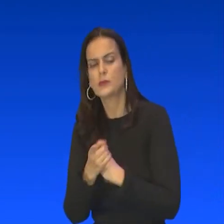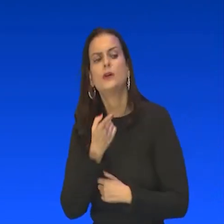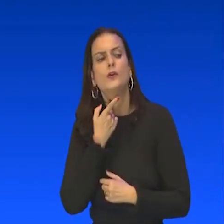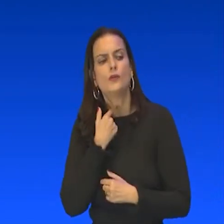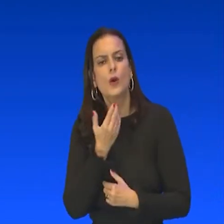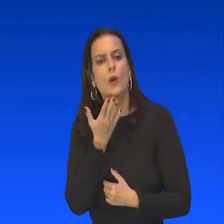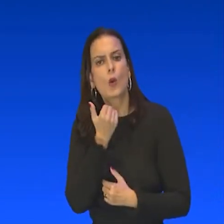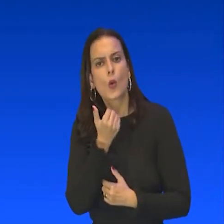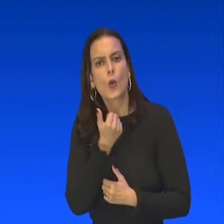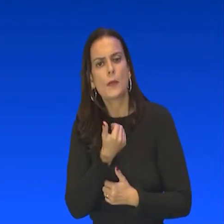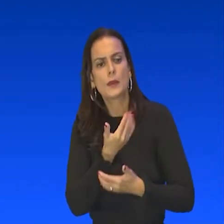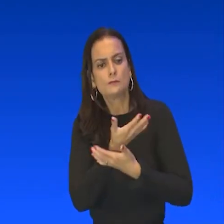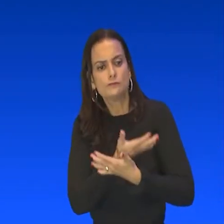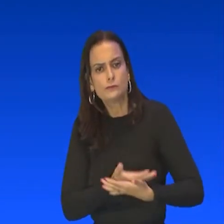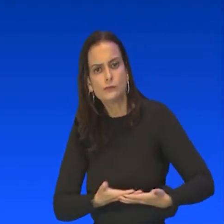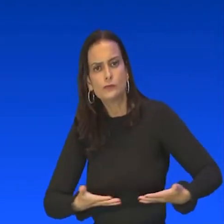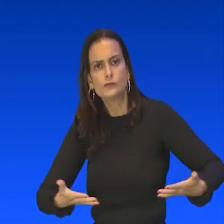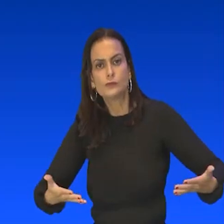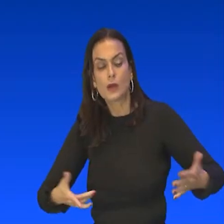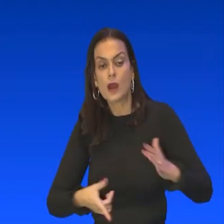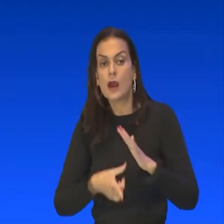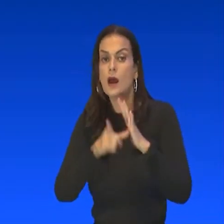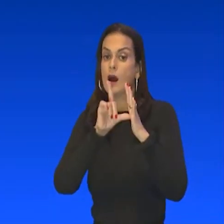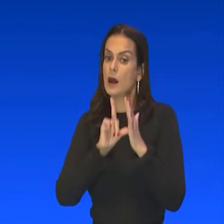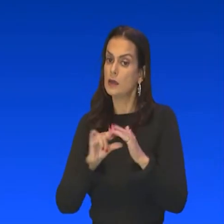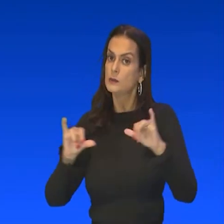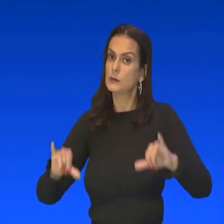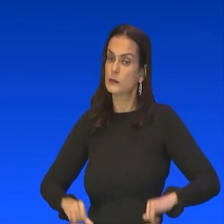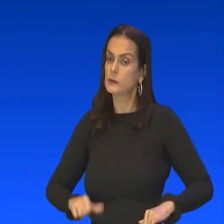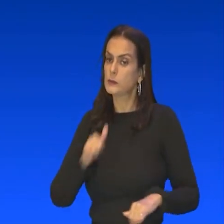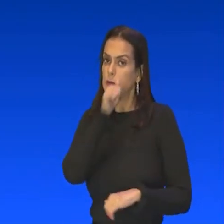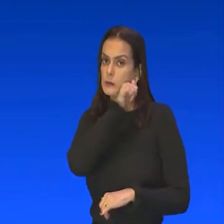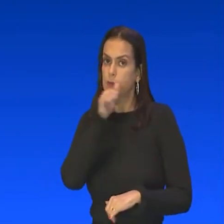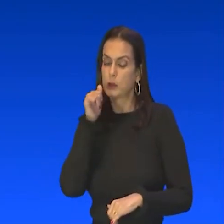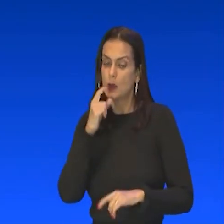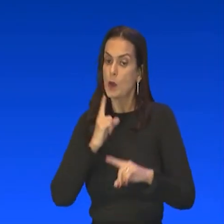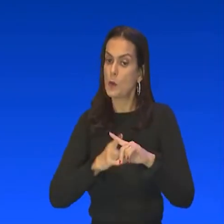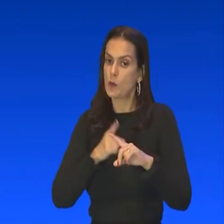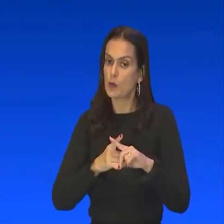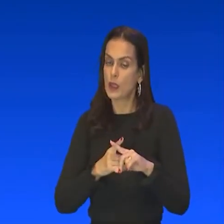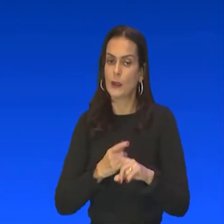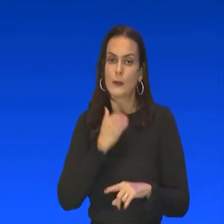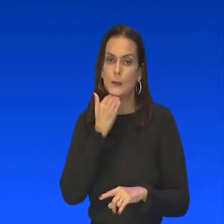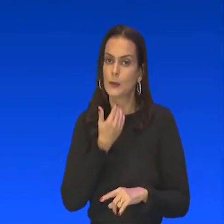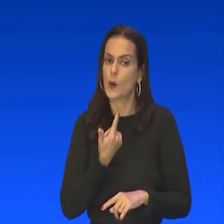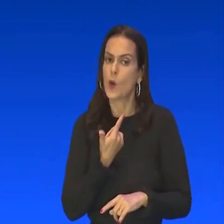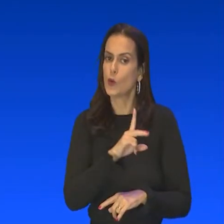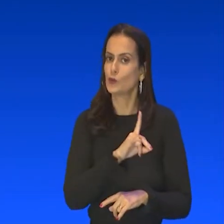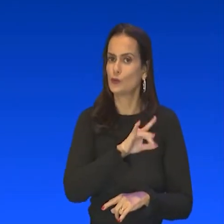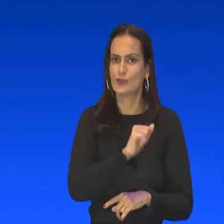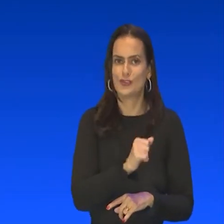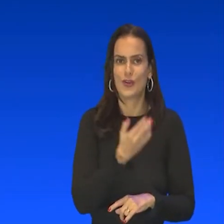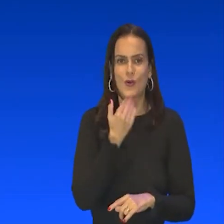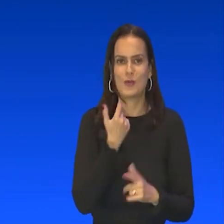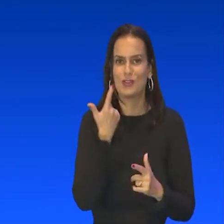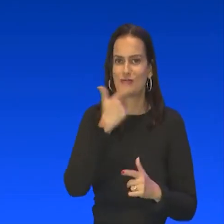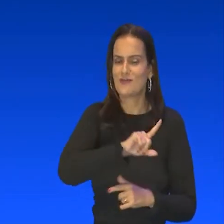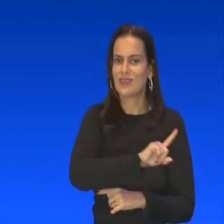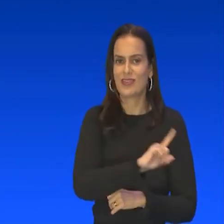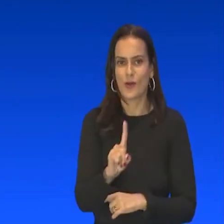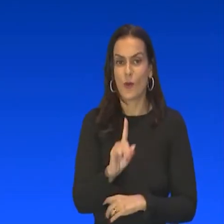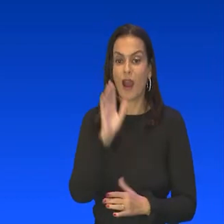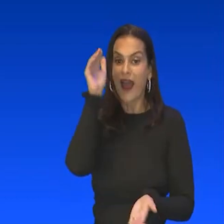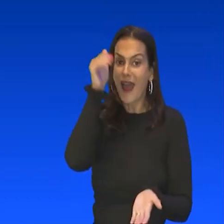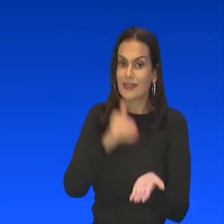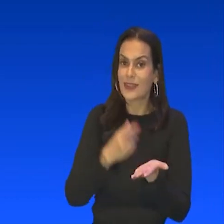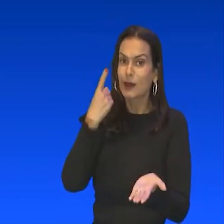convosco esta Páscoa antes do meu sofrimento, pois vos digo que nunca mais a comerei, até que ela se cumpra no